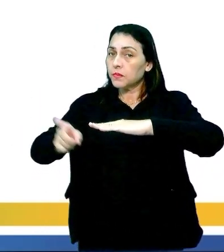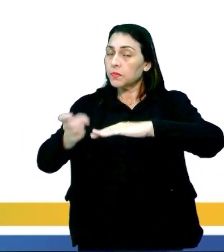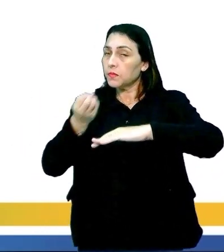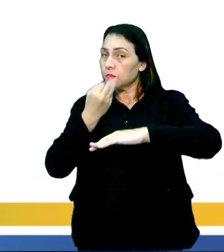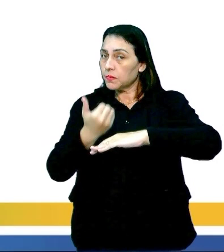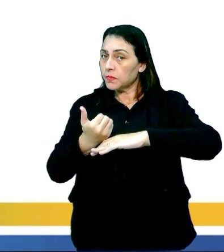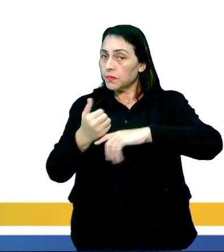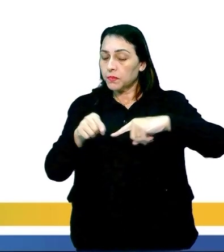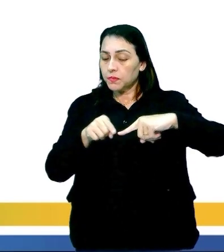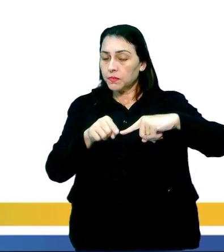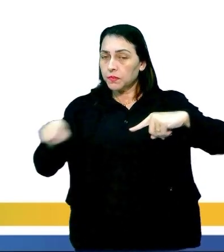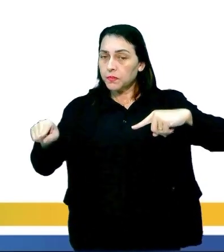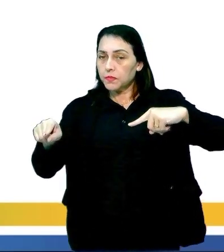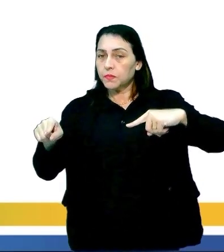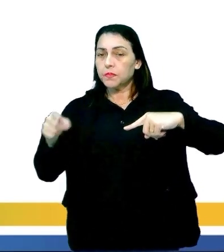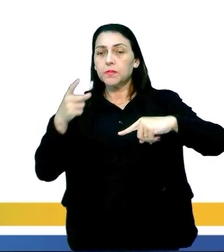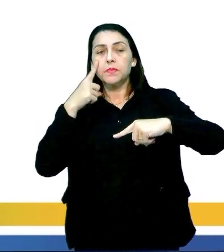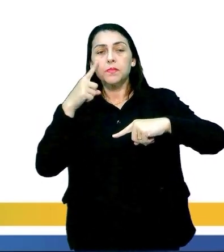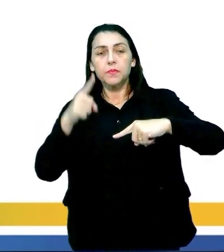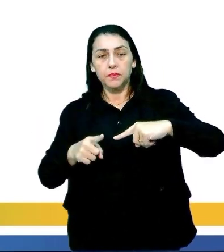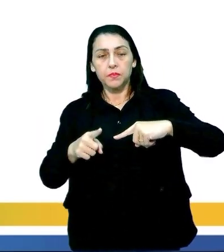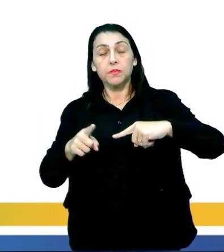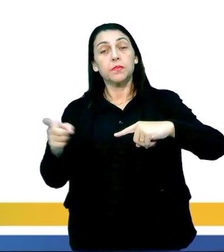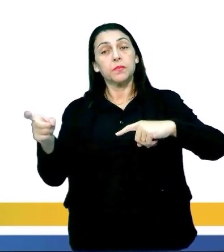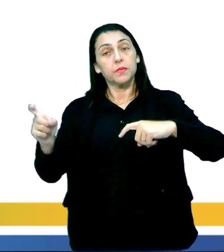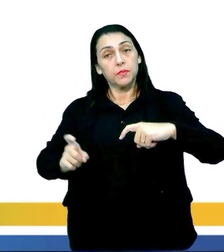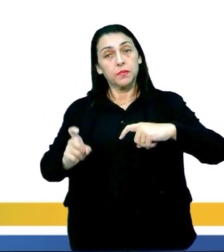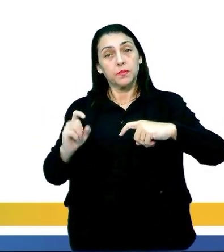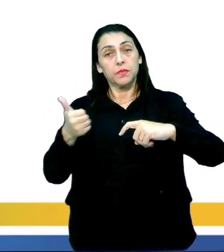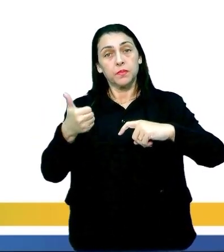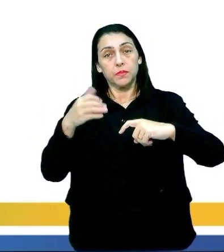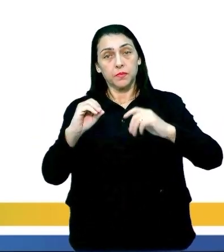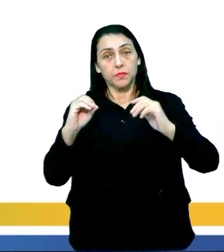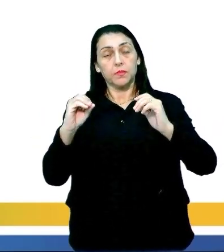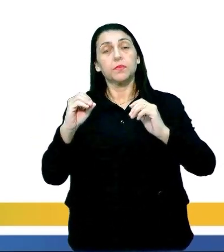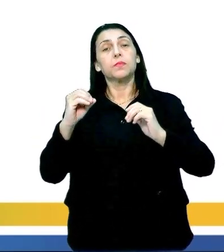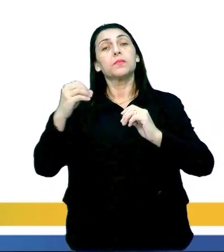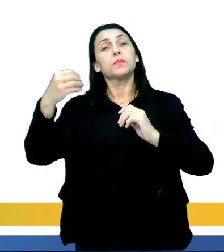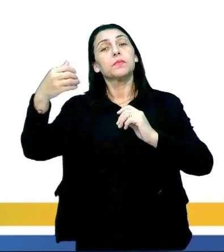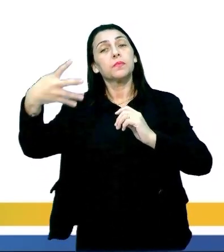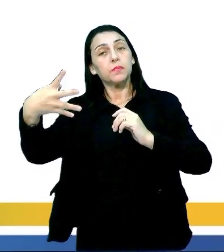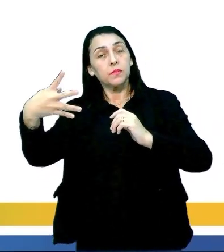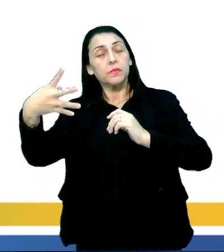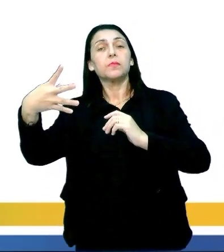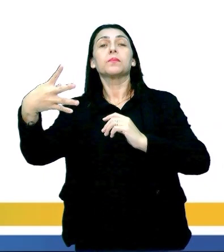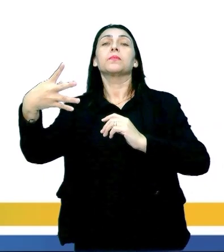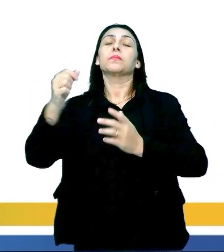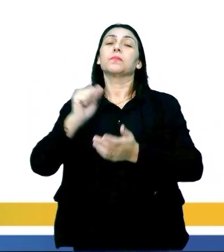bem? Observa que lá embaixo no eixo X está de 10 às 16 horas.